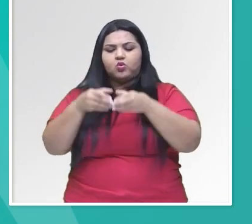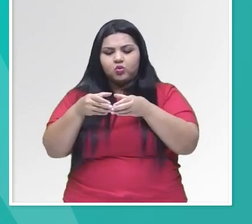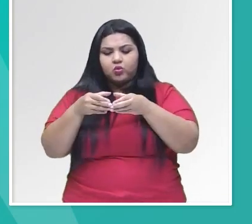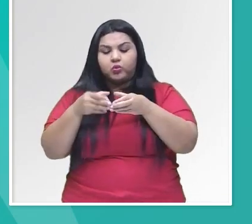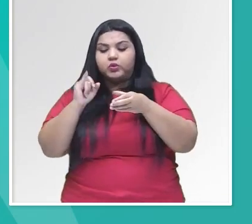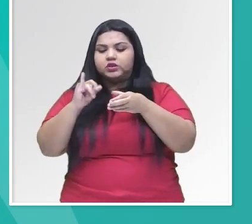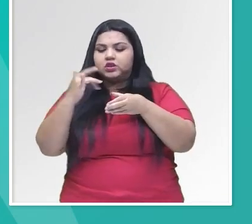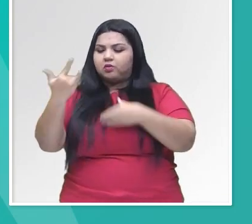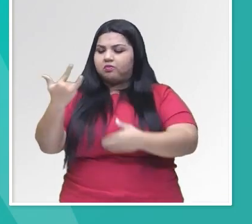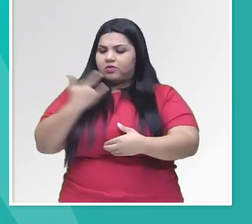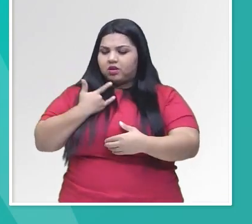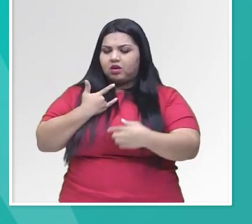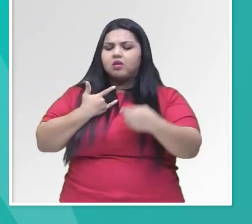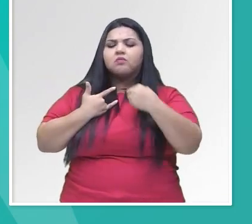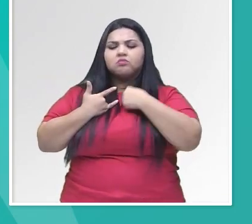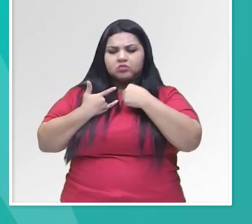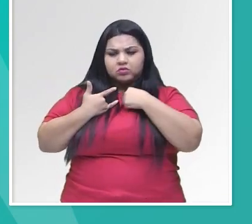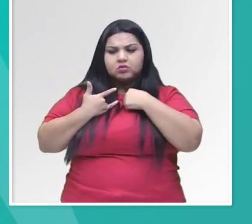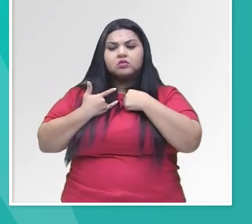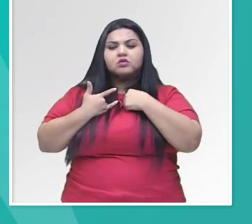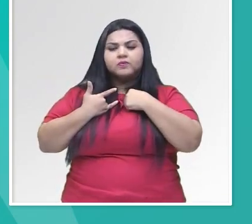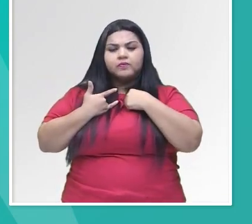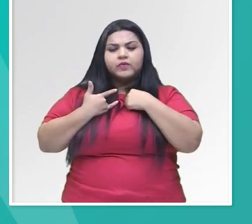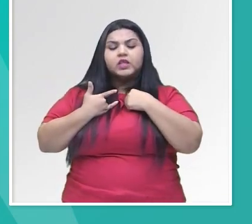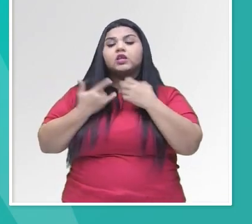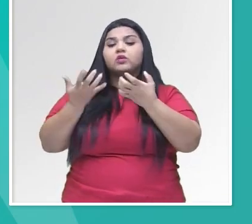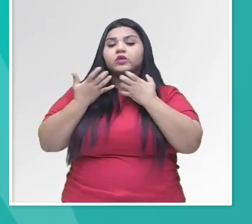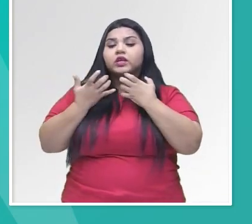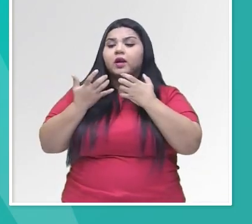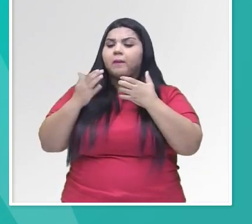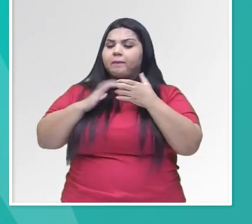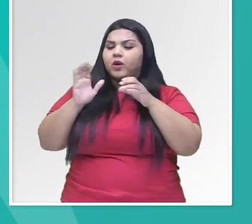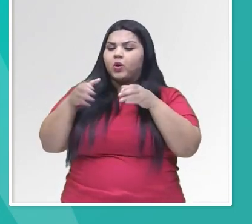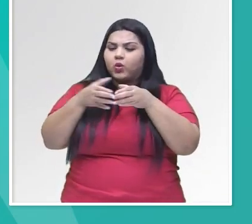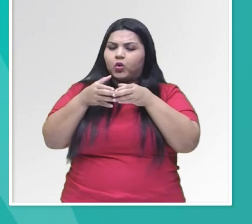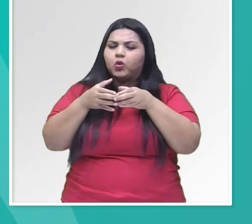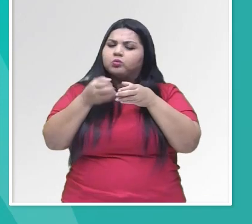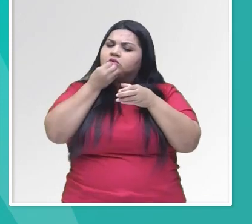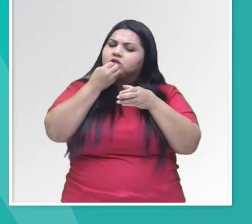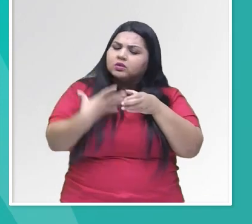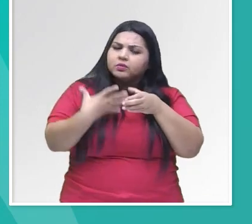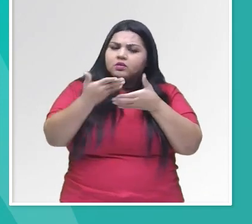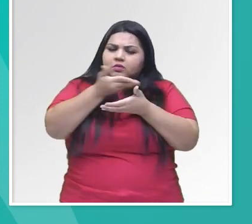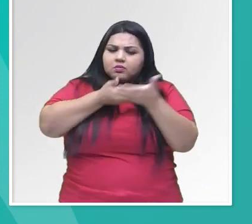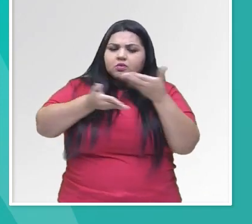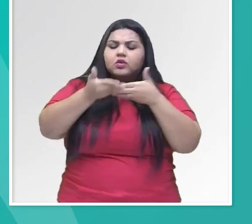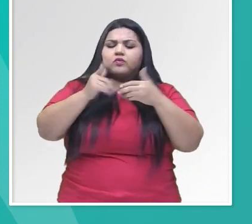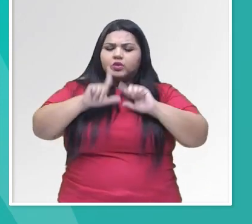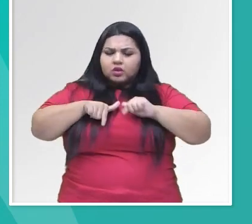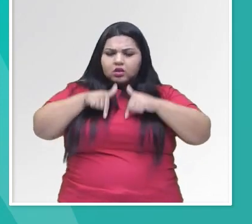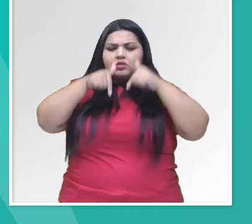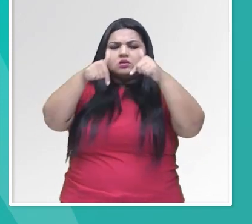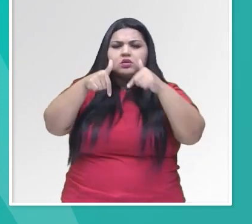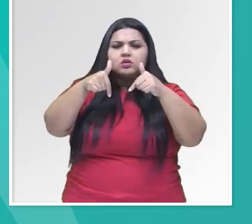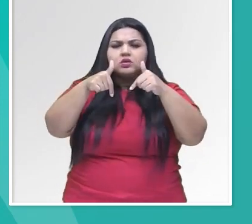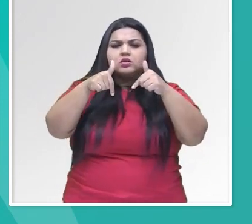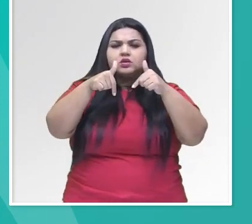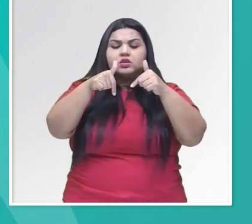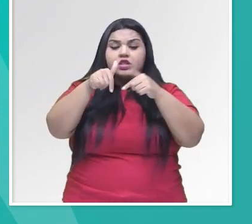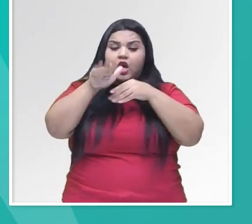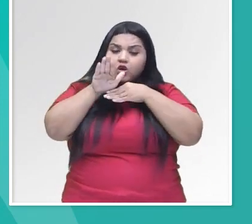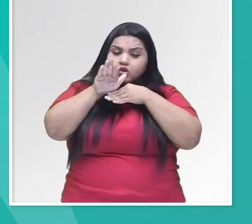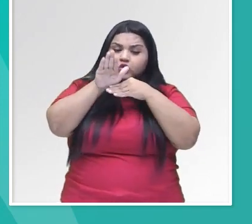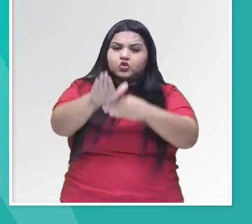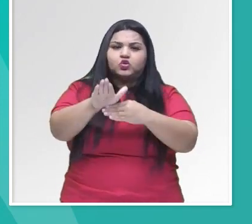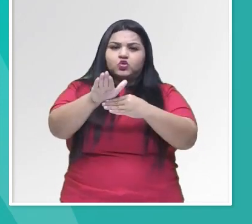me amo, eu vou querer que a minha comunidade esteja bem. Vou ter atitudes de